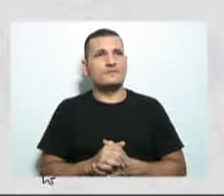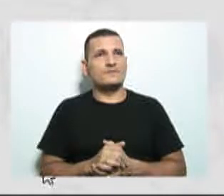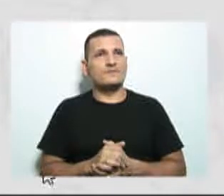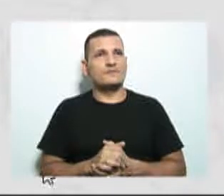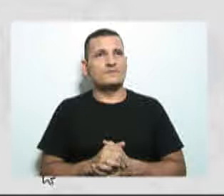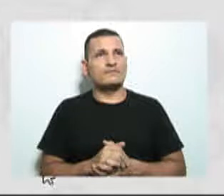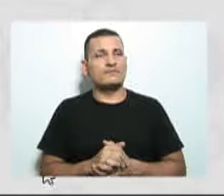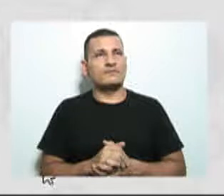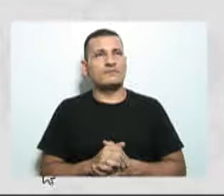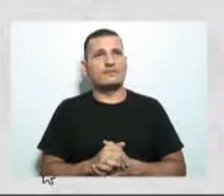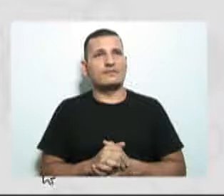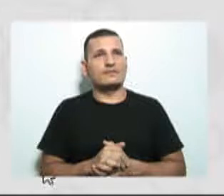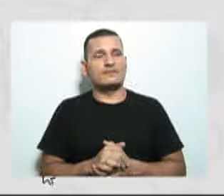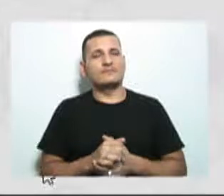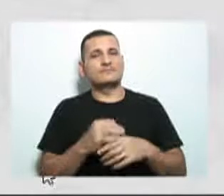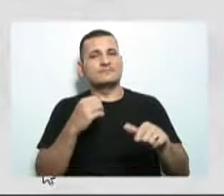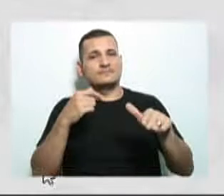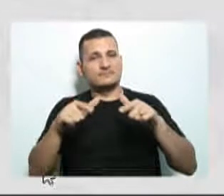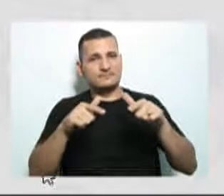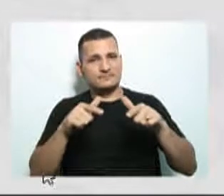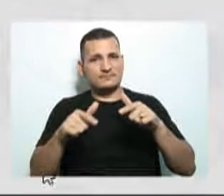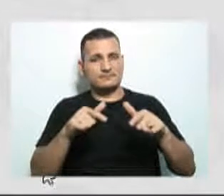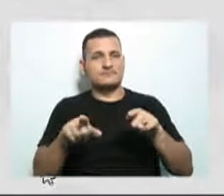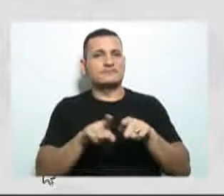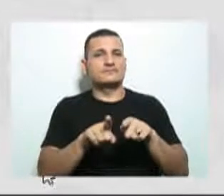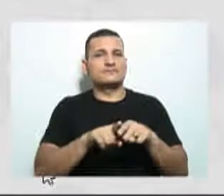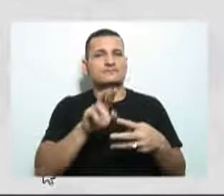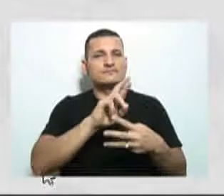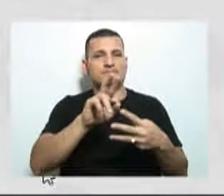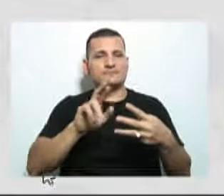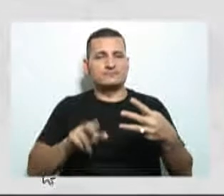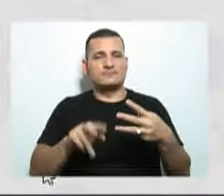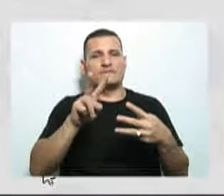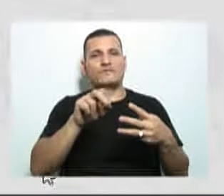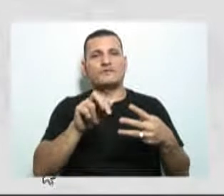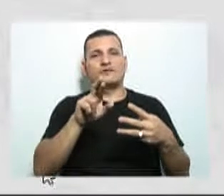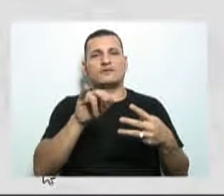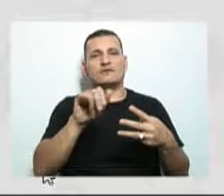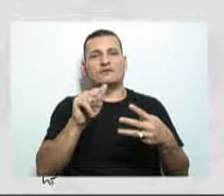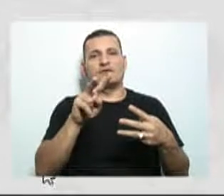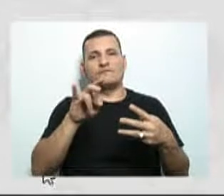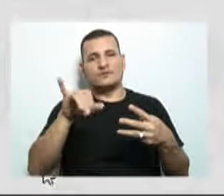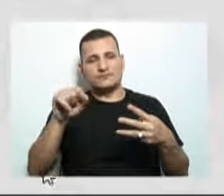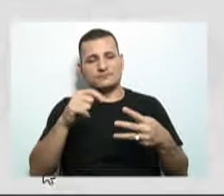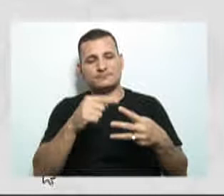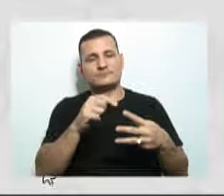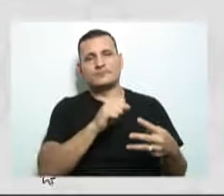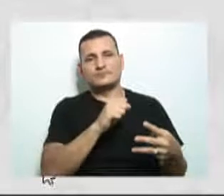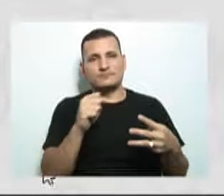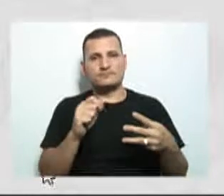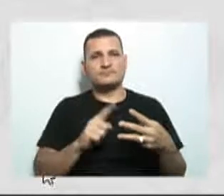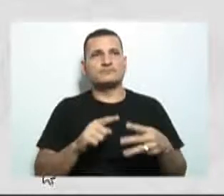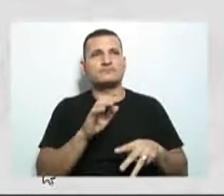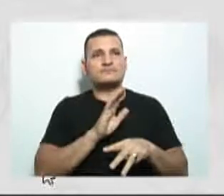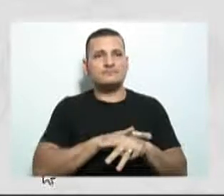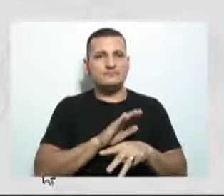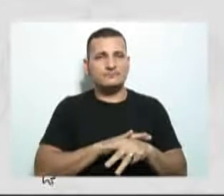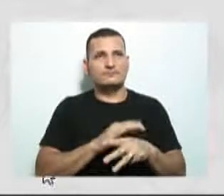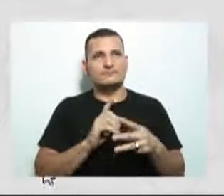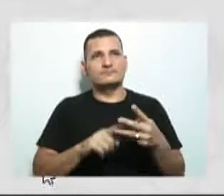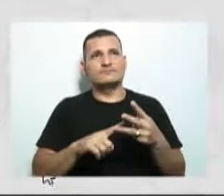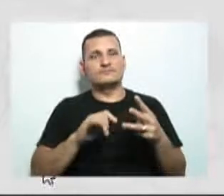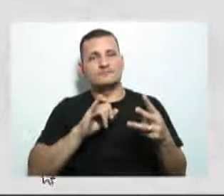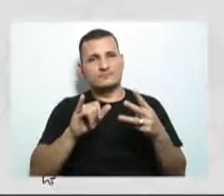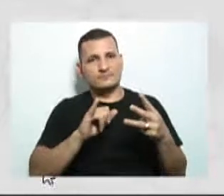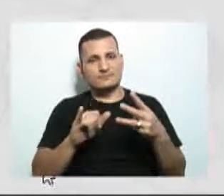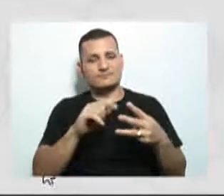diz o seguinte: trabalhar com as 3 variáveis básicas da negociação: poder, tempo e informação